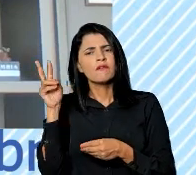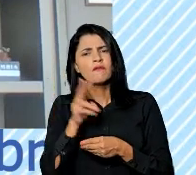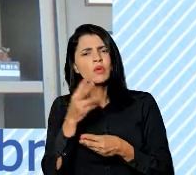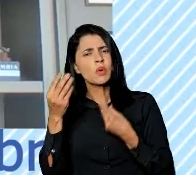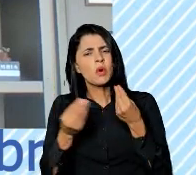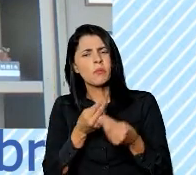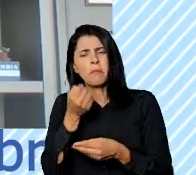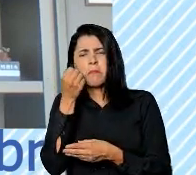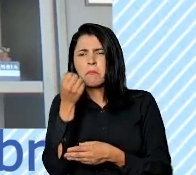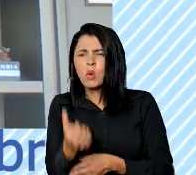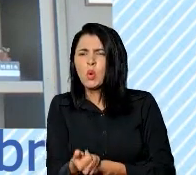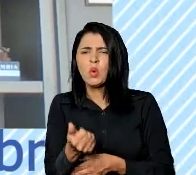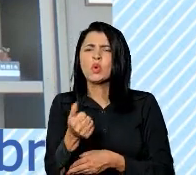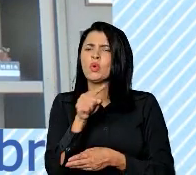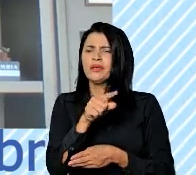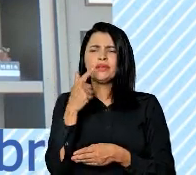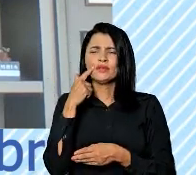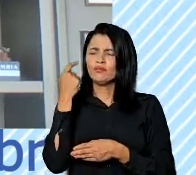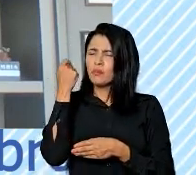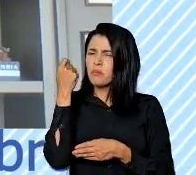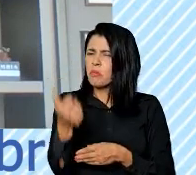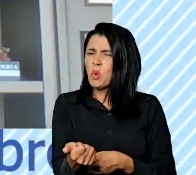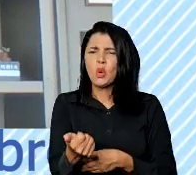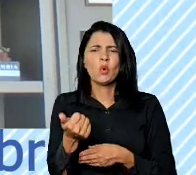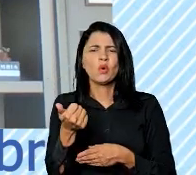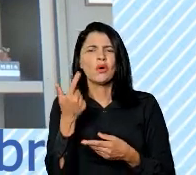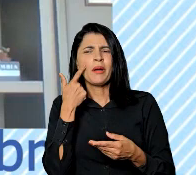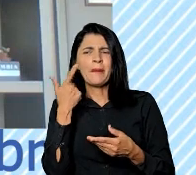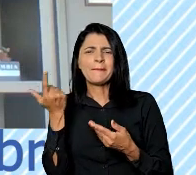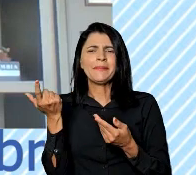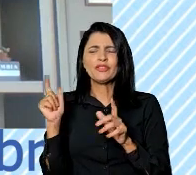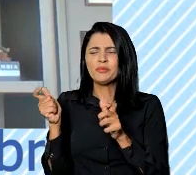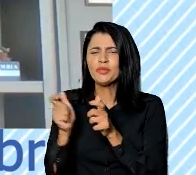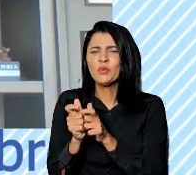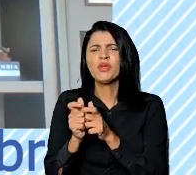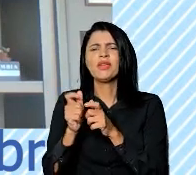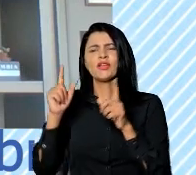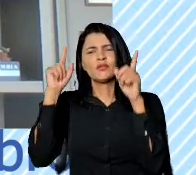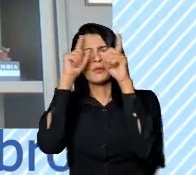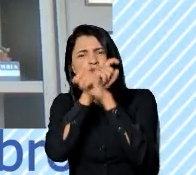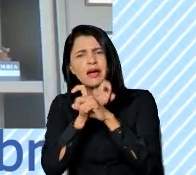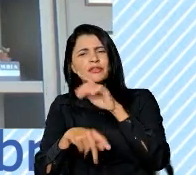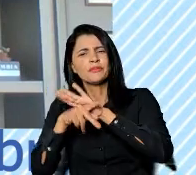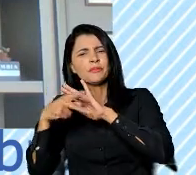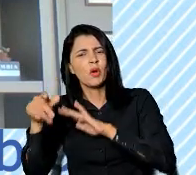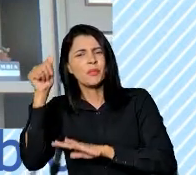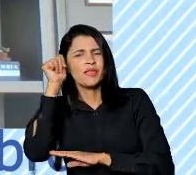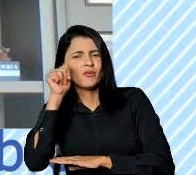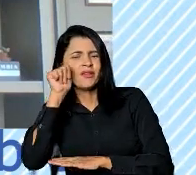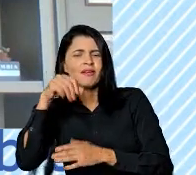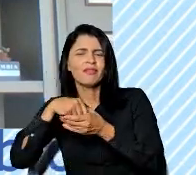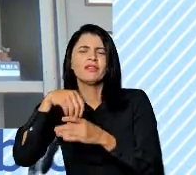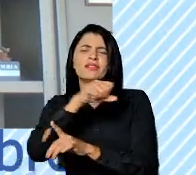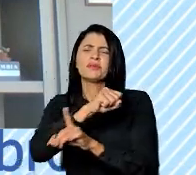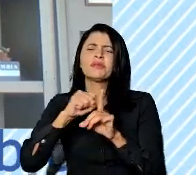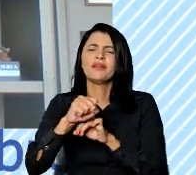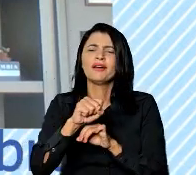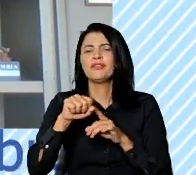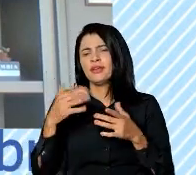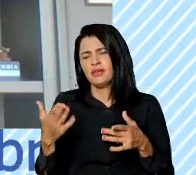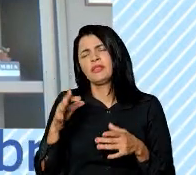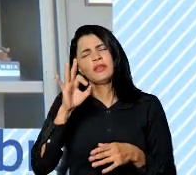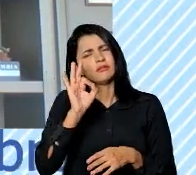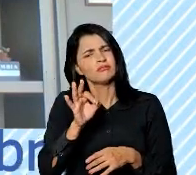pouco. O quanto isso não foi suficiente para minimizar os desafios que as mulheres enfrentam na sociedade. Então, sem sombra de